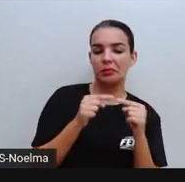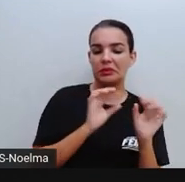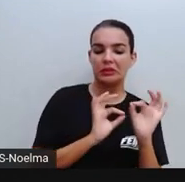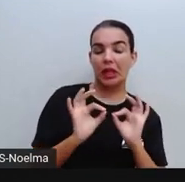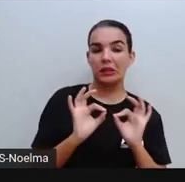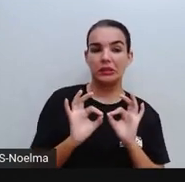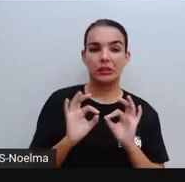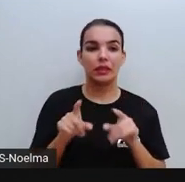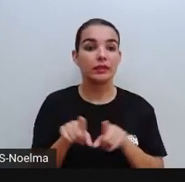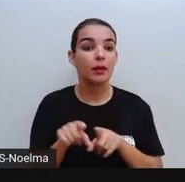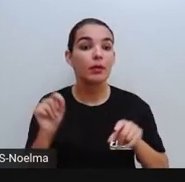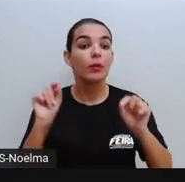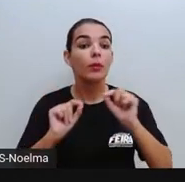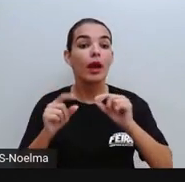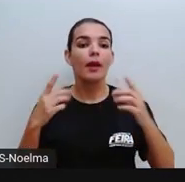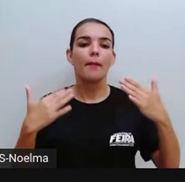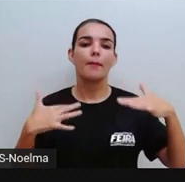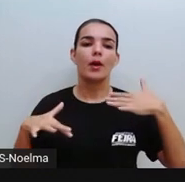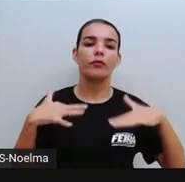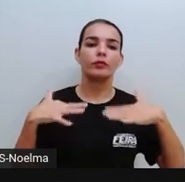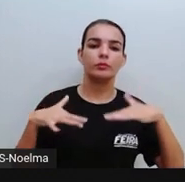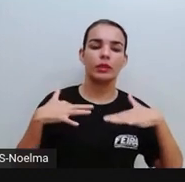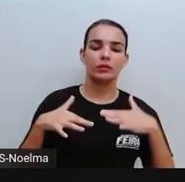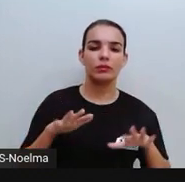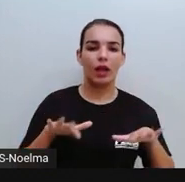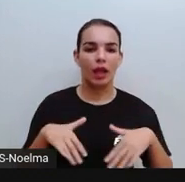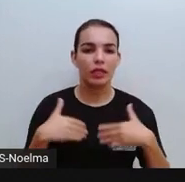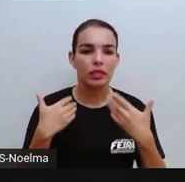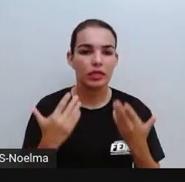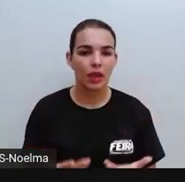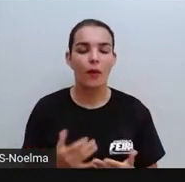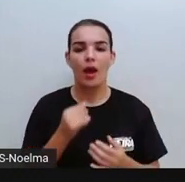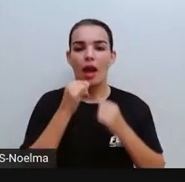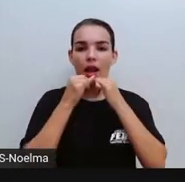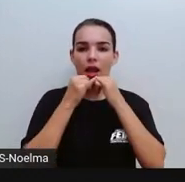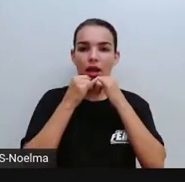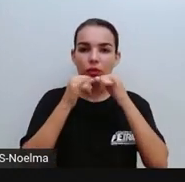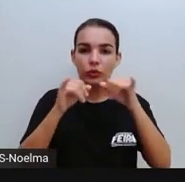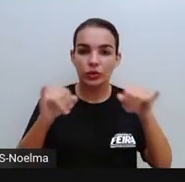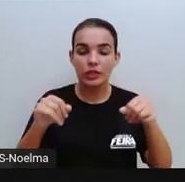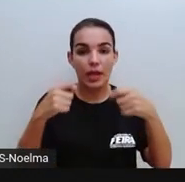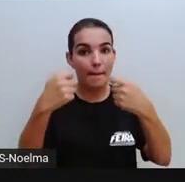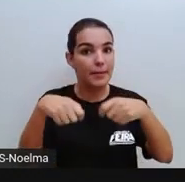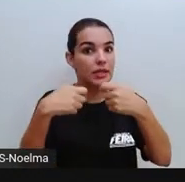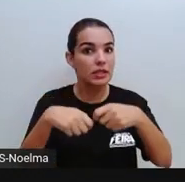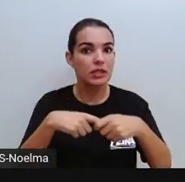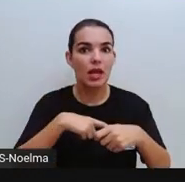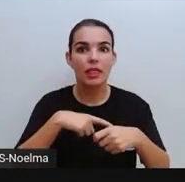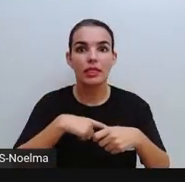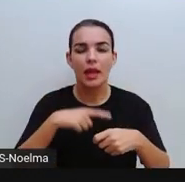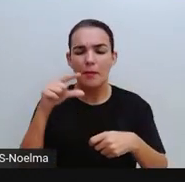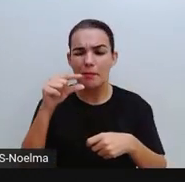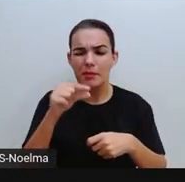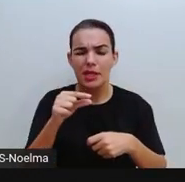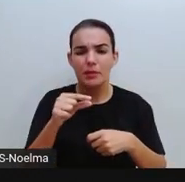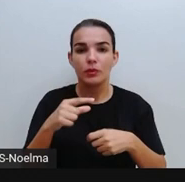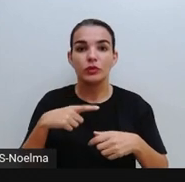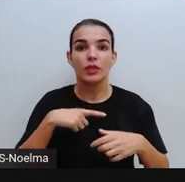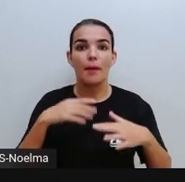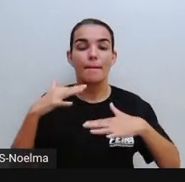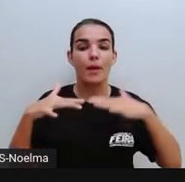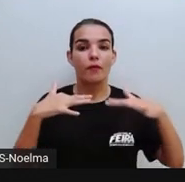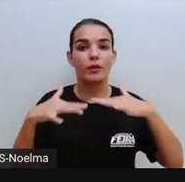também nos Meus movimentos tá então a notícia ela precisa ter aí é o mínimo aí né de